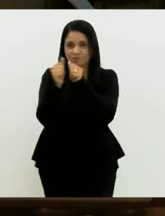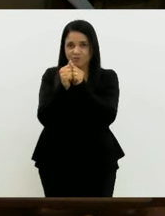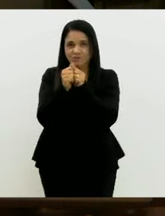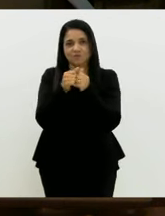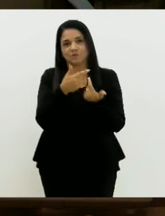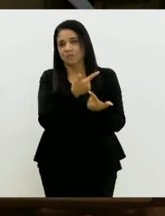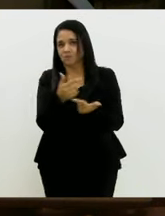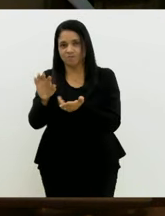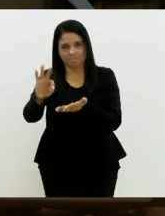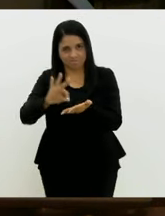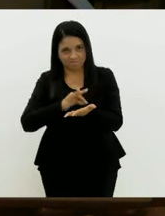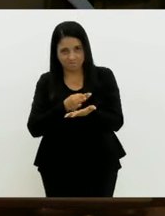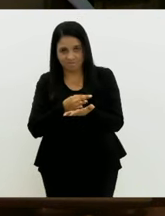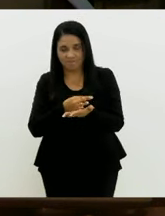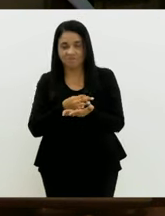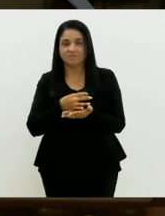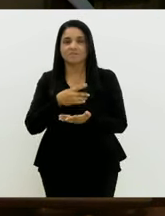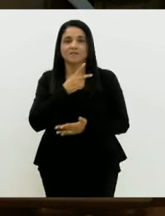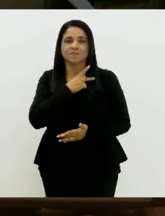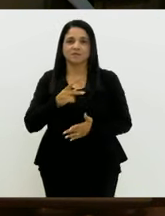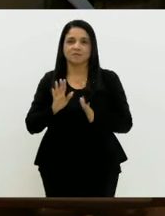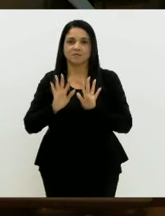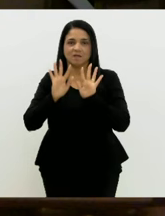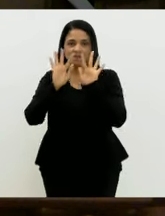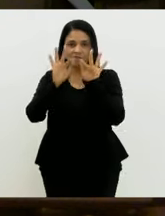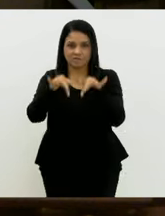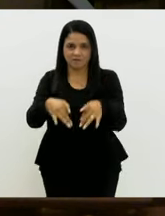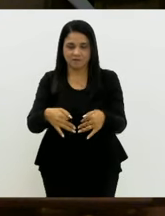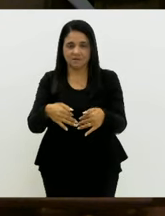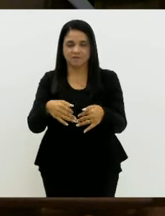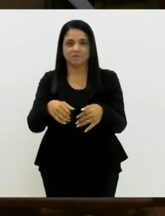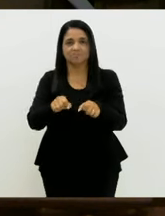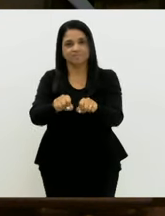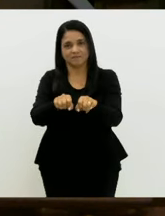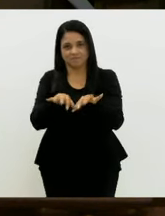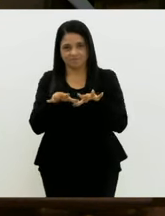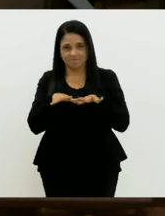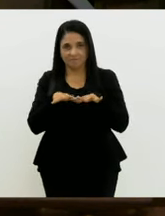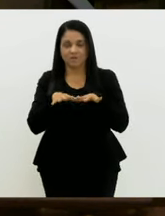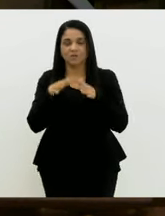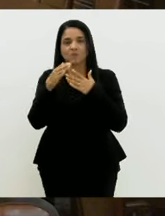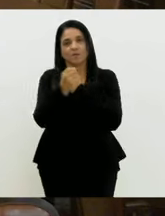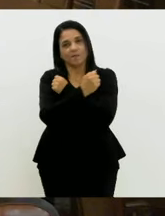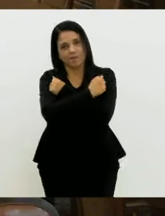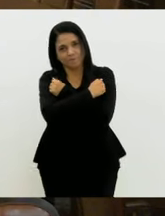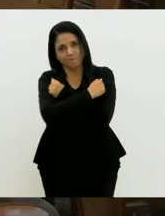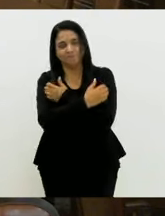oradores inscritos, a presidência encerra a seguinte sessão. Um abraço.